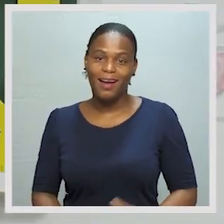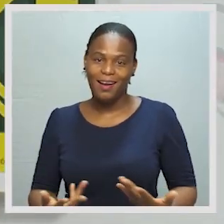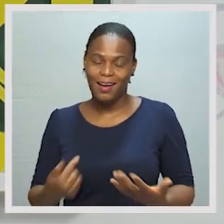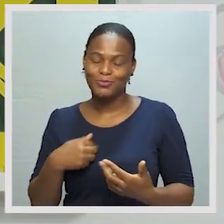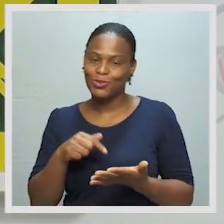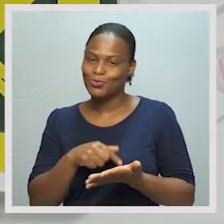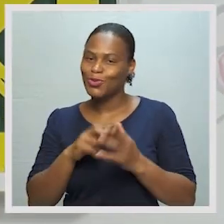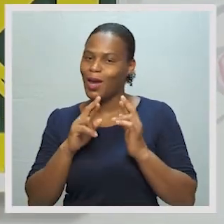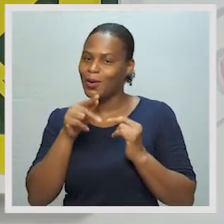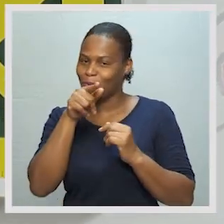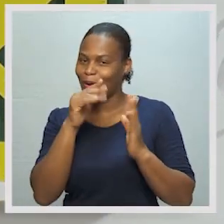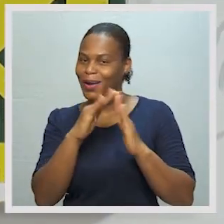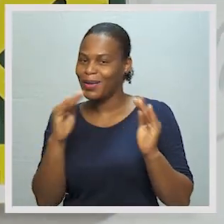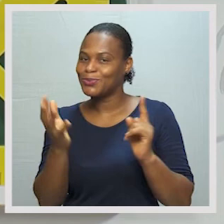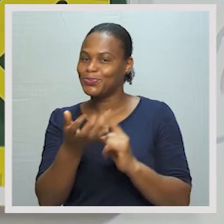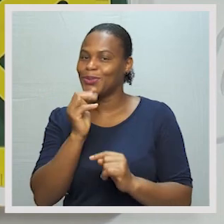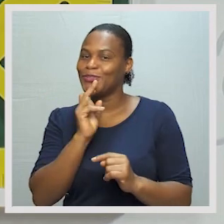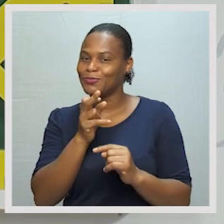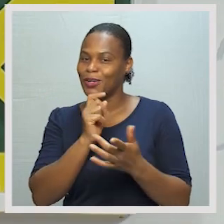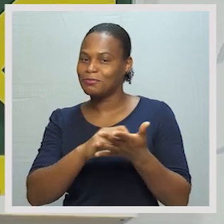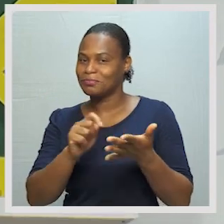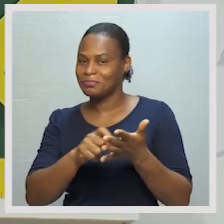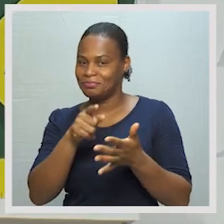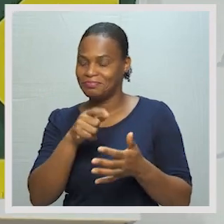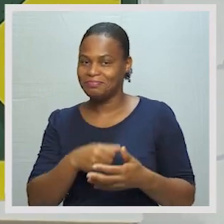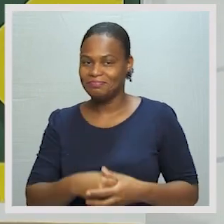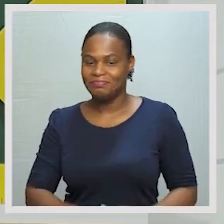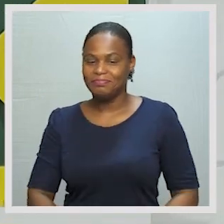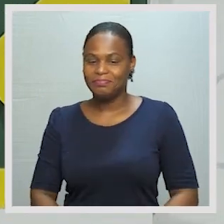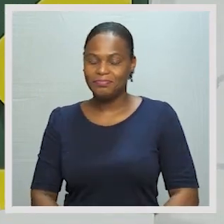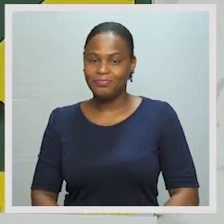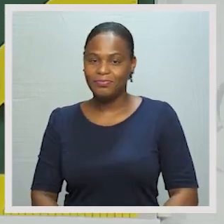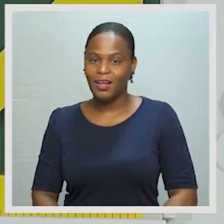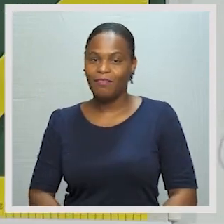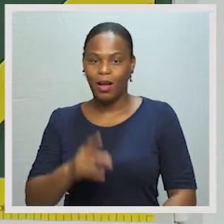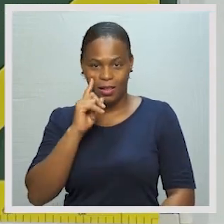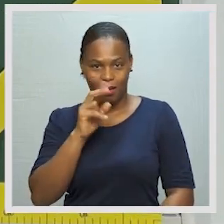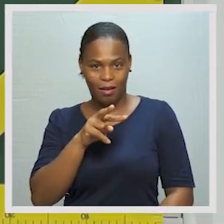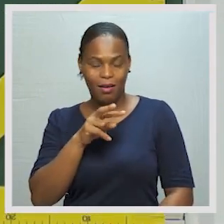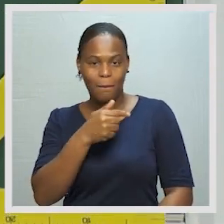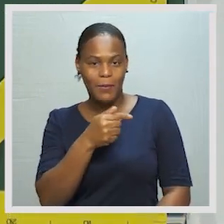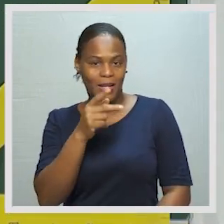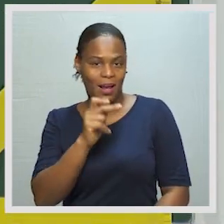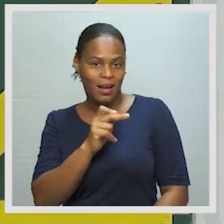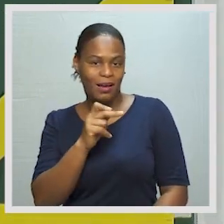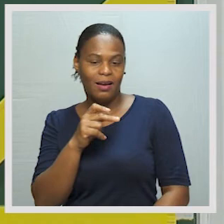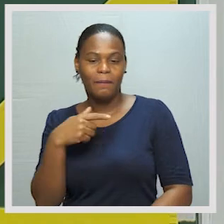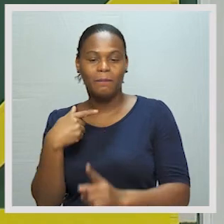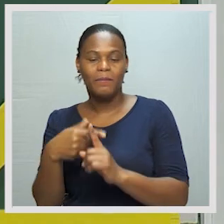Espero que lá em casa vocês já tenham feito. Então, nós temos a expressão menos a